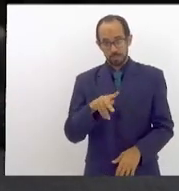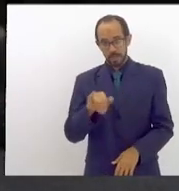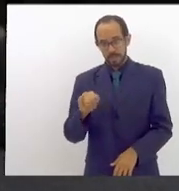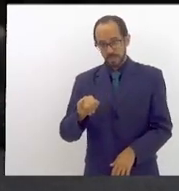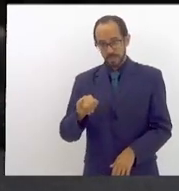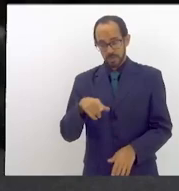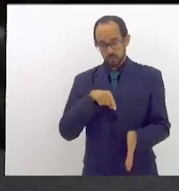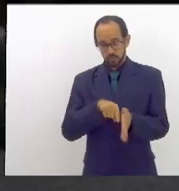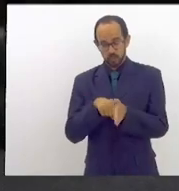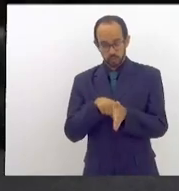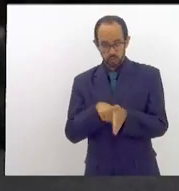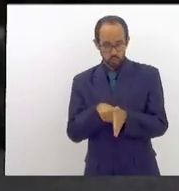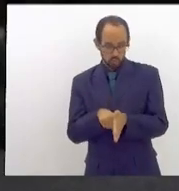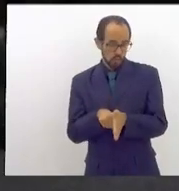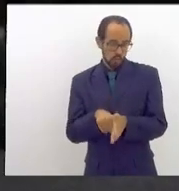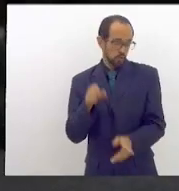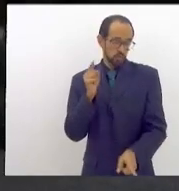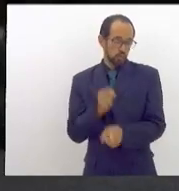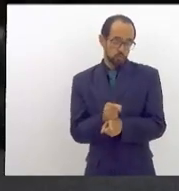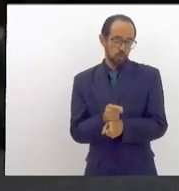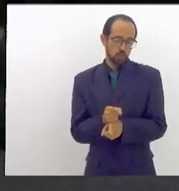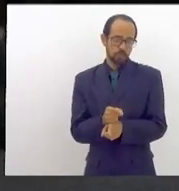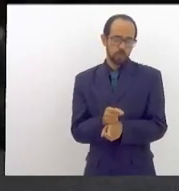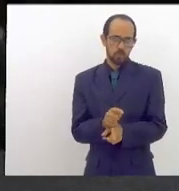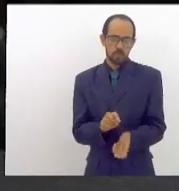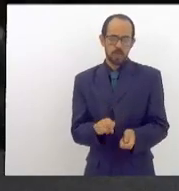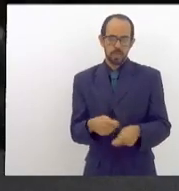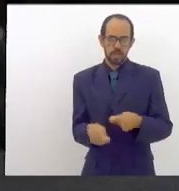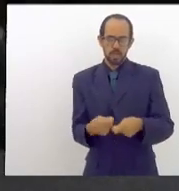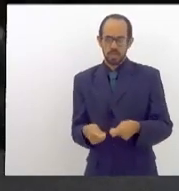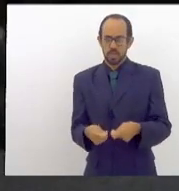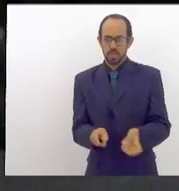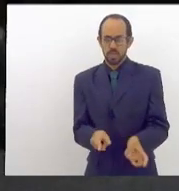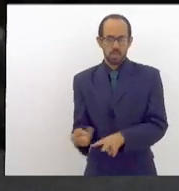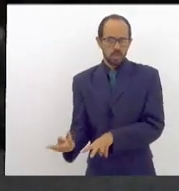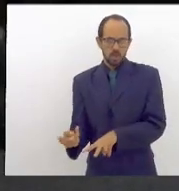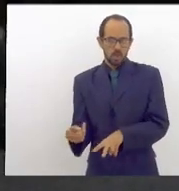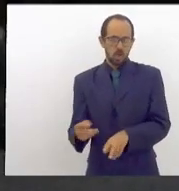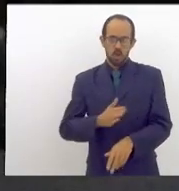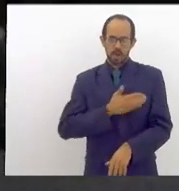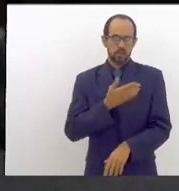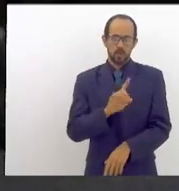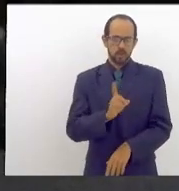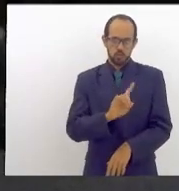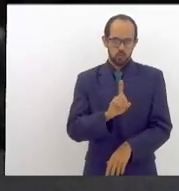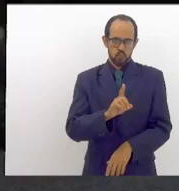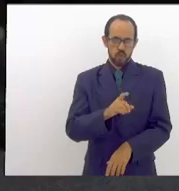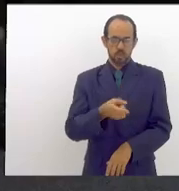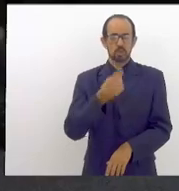e descobrimos apenas uma péssima negociação nós vimos uma operação que